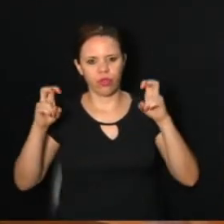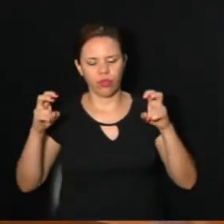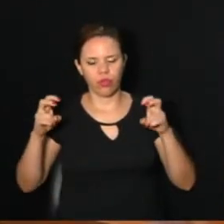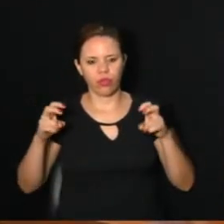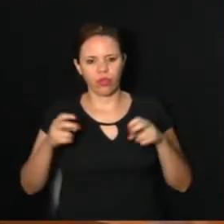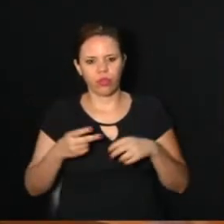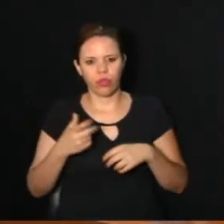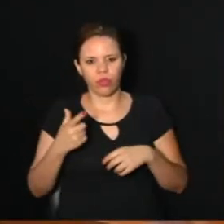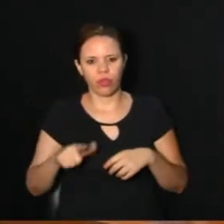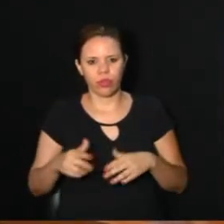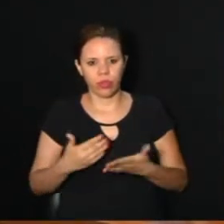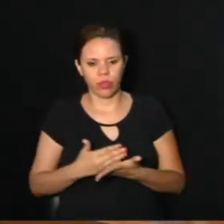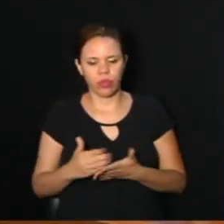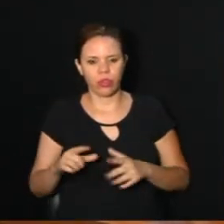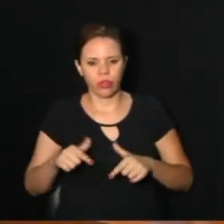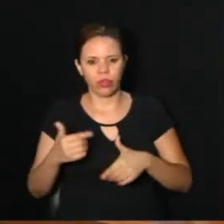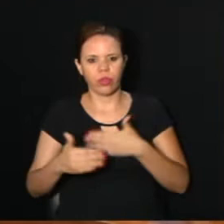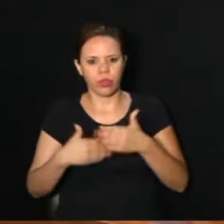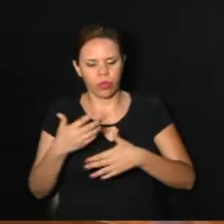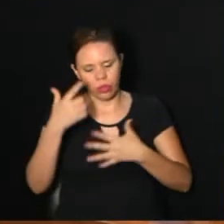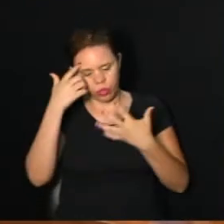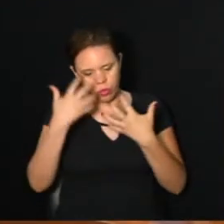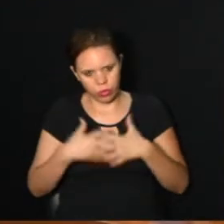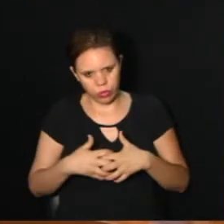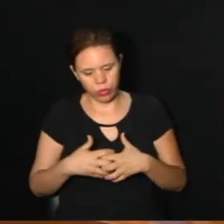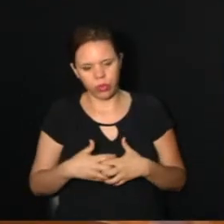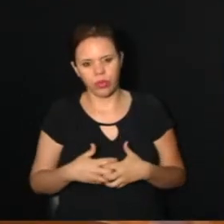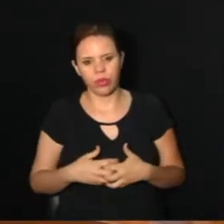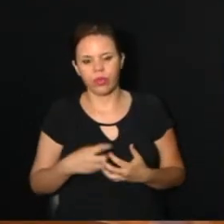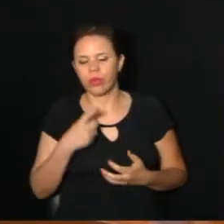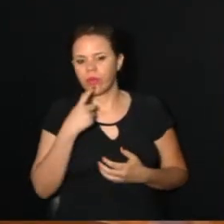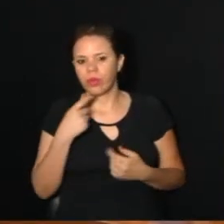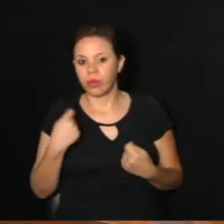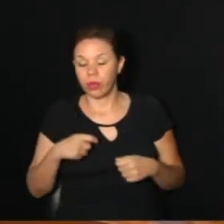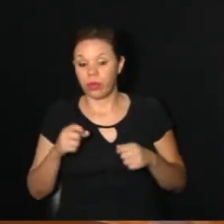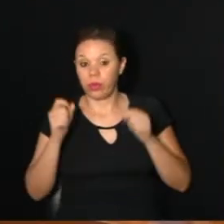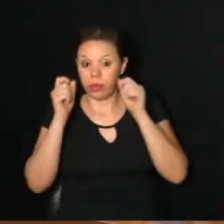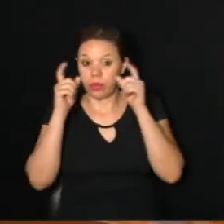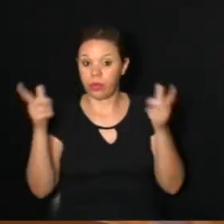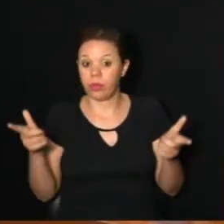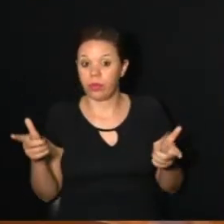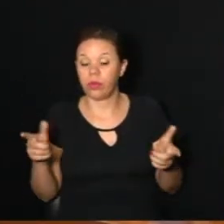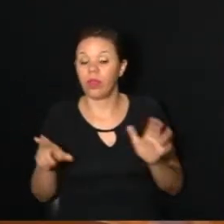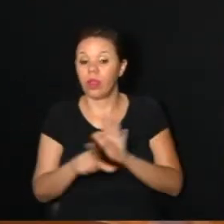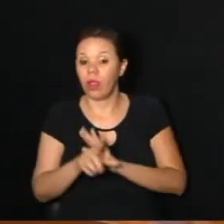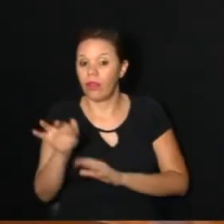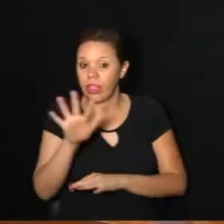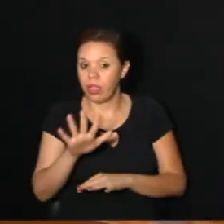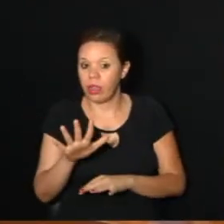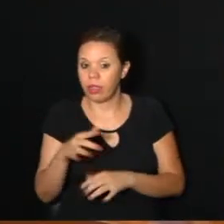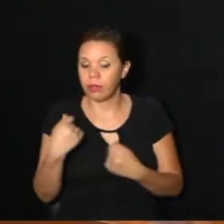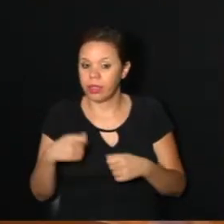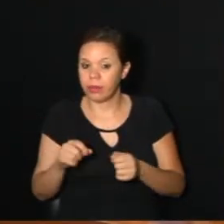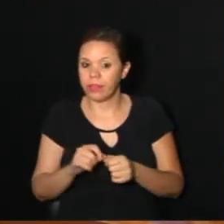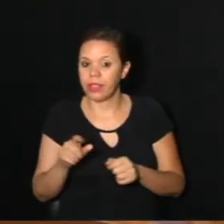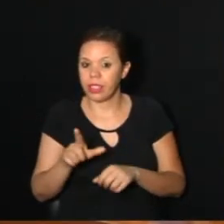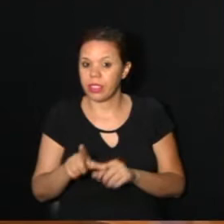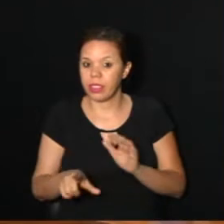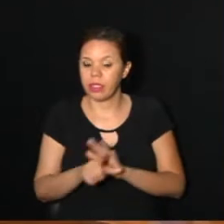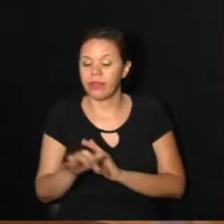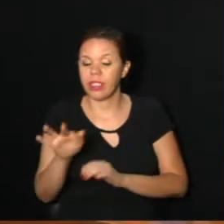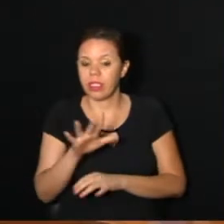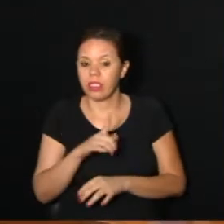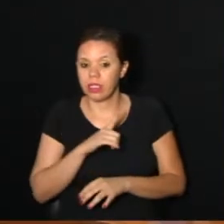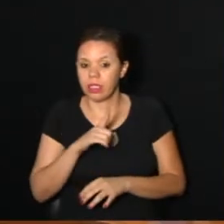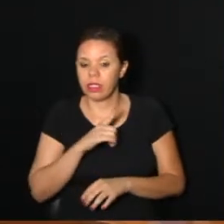digo, é iniciar um processo de reflexão. Campinas precisa acordar. Nós temos uma lei federal e nós precisamos fazer com que essa lei federal